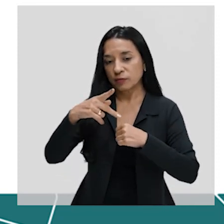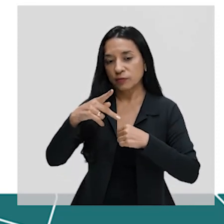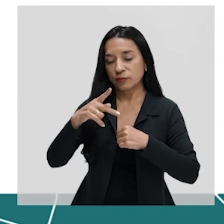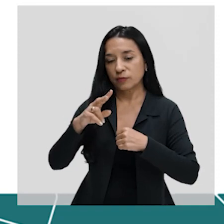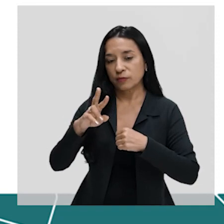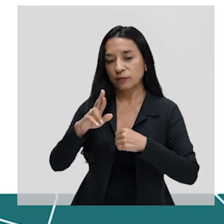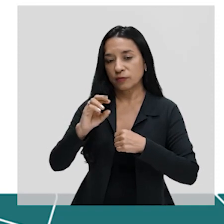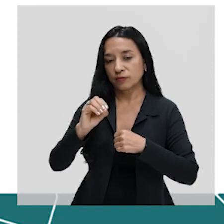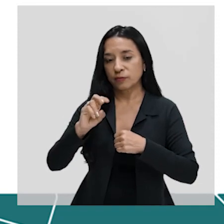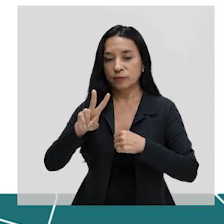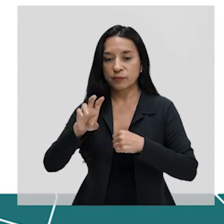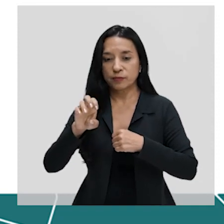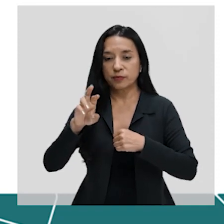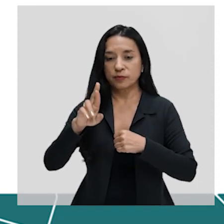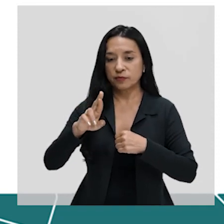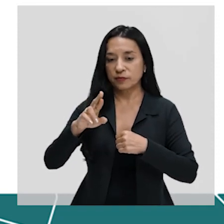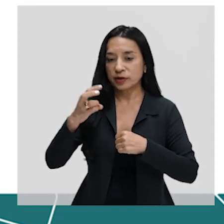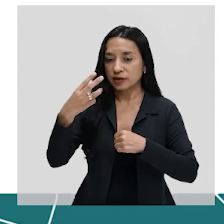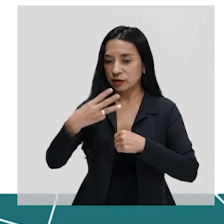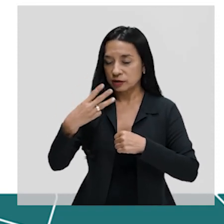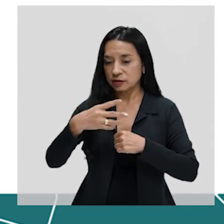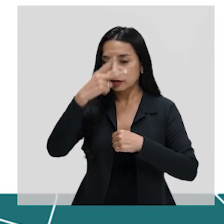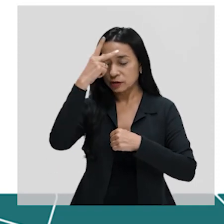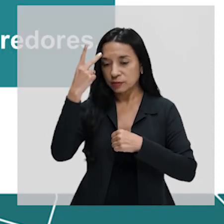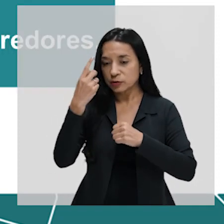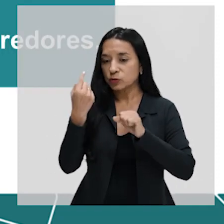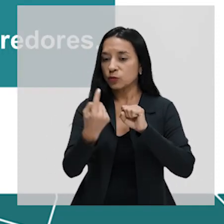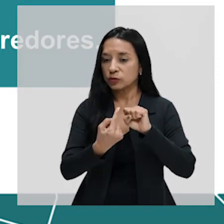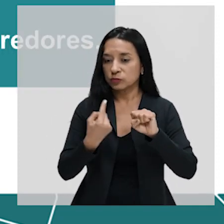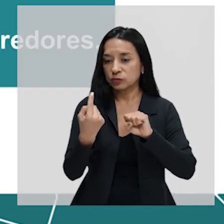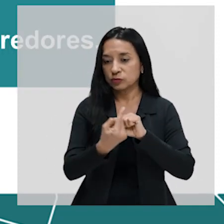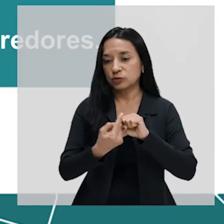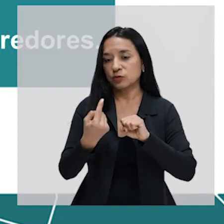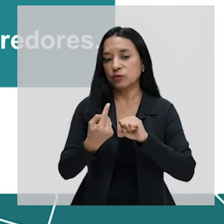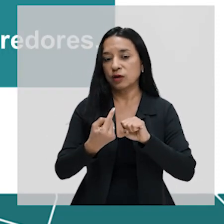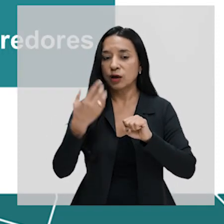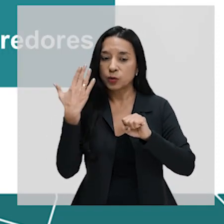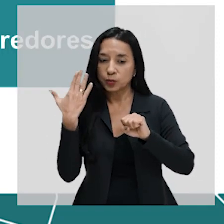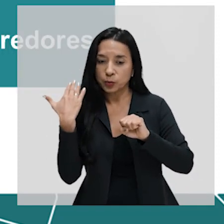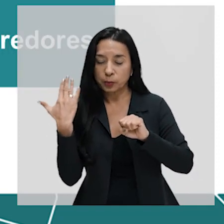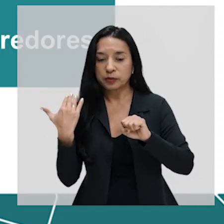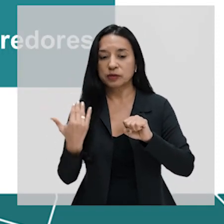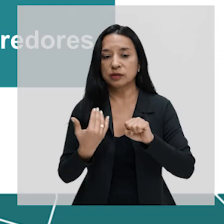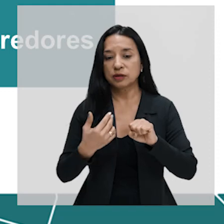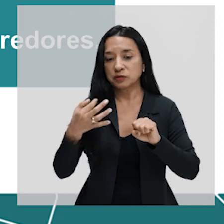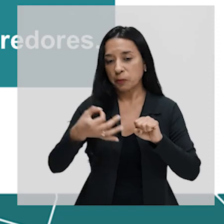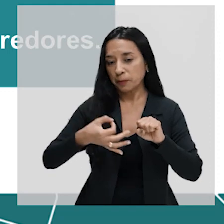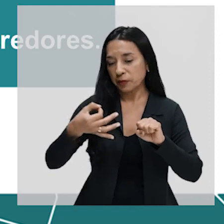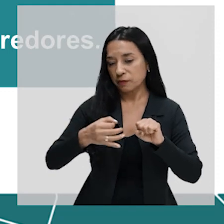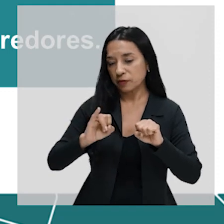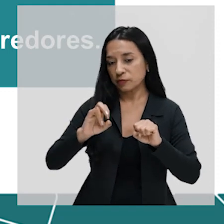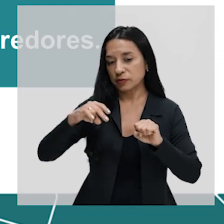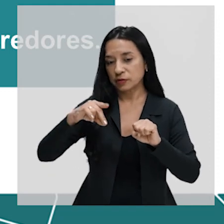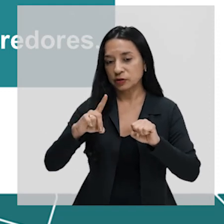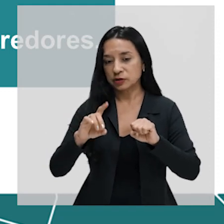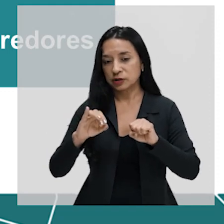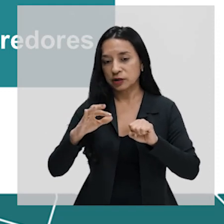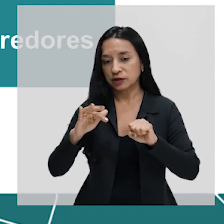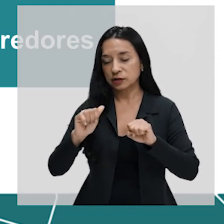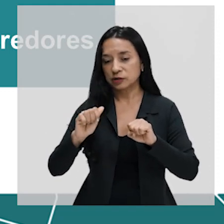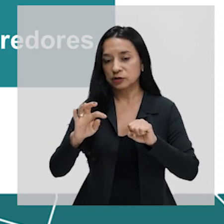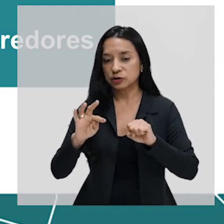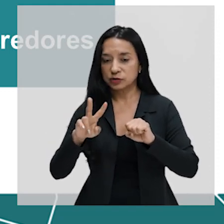singular, no pretérito perfeito do indicativo, né? Quer dizer, no passado, cuja forma é proveu e